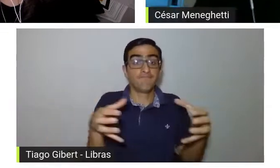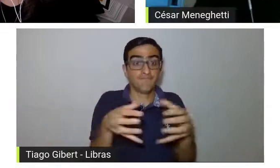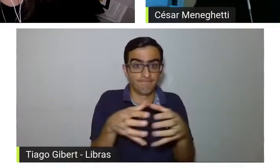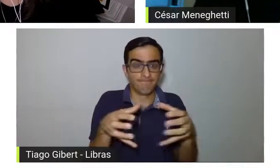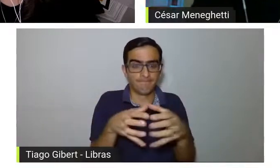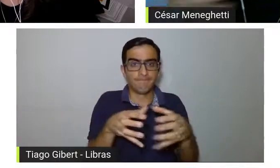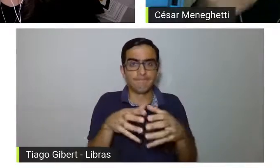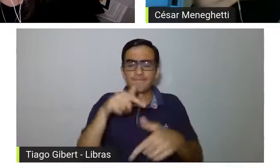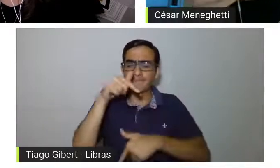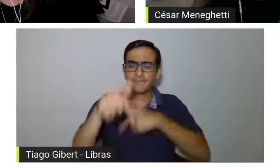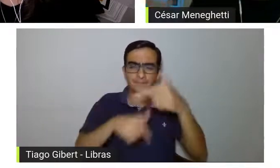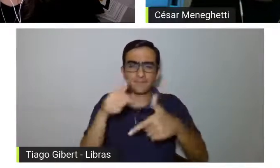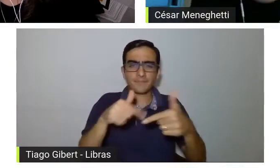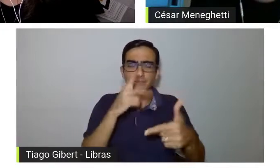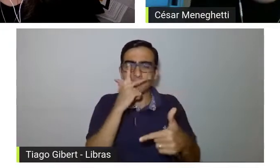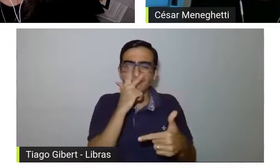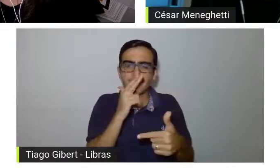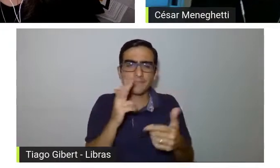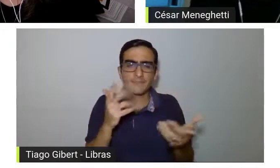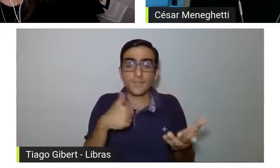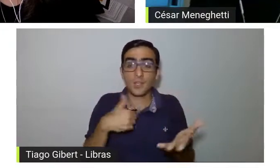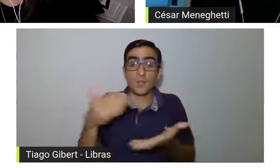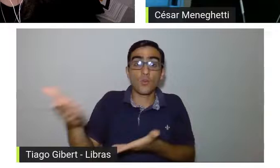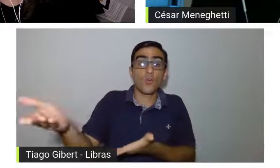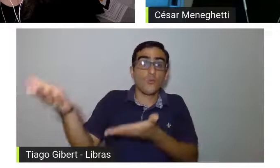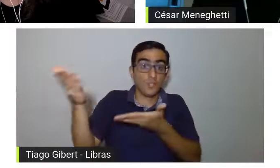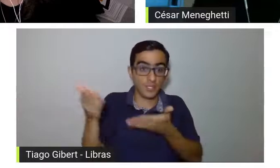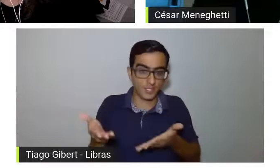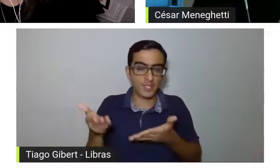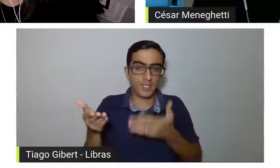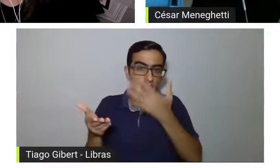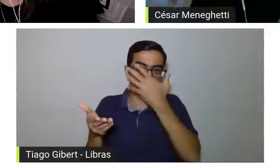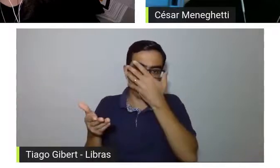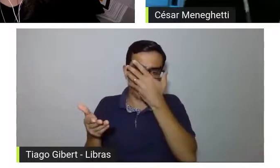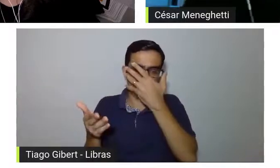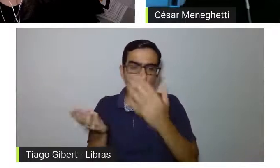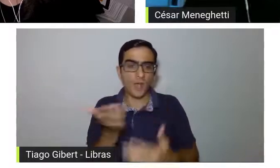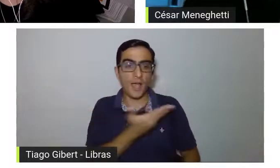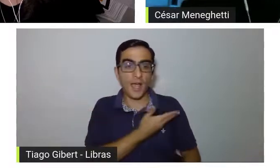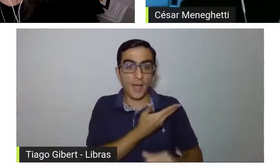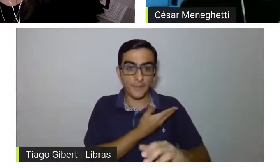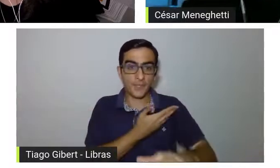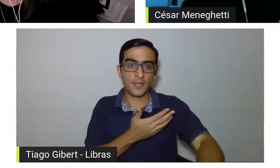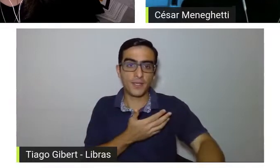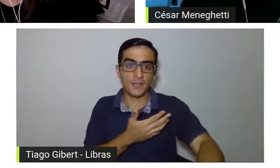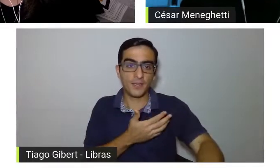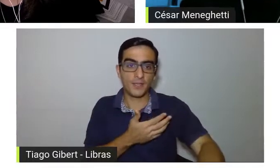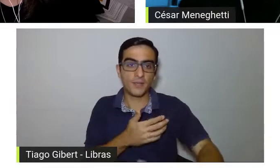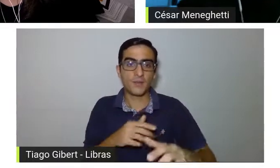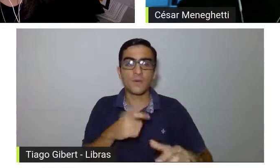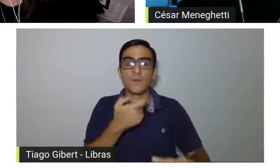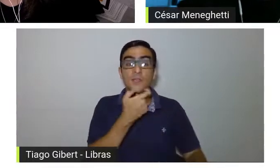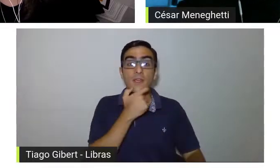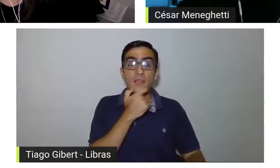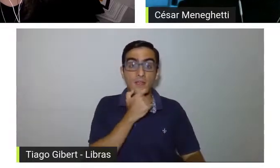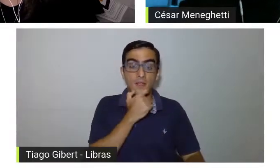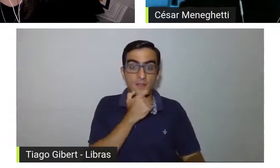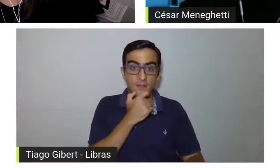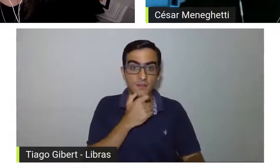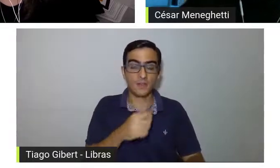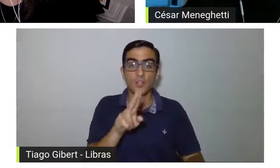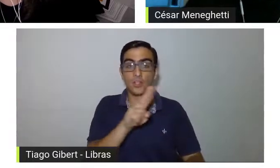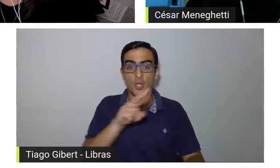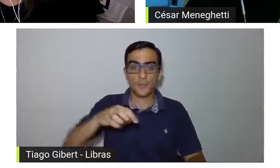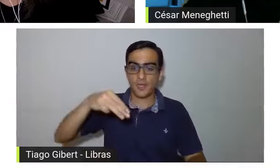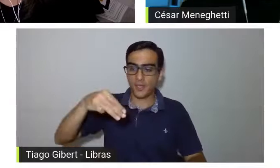gente fez entre... Eu convidei um meu grande amigo inglês, o Matthew Mumford,